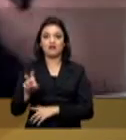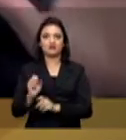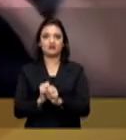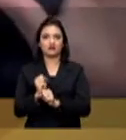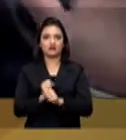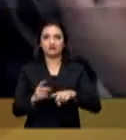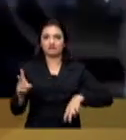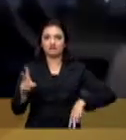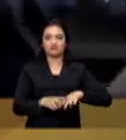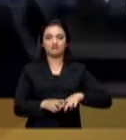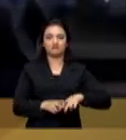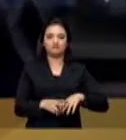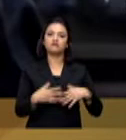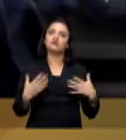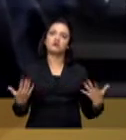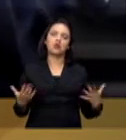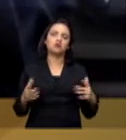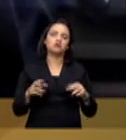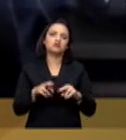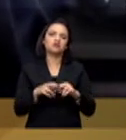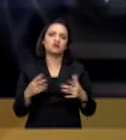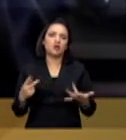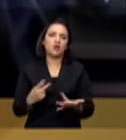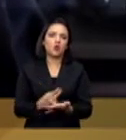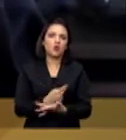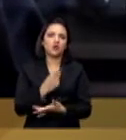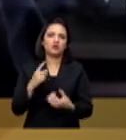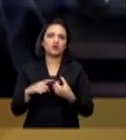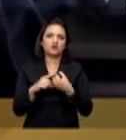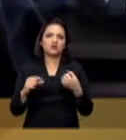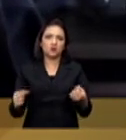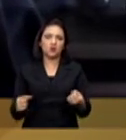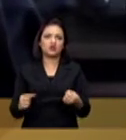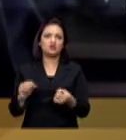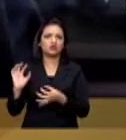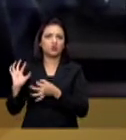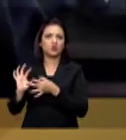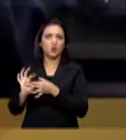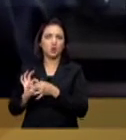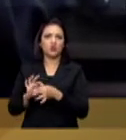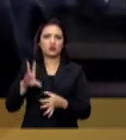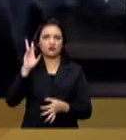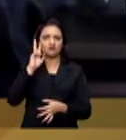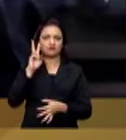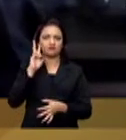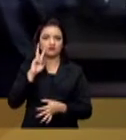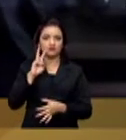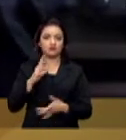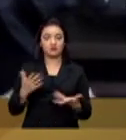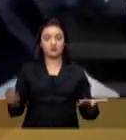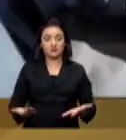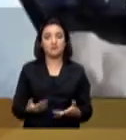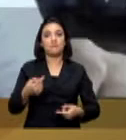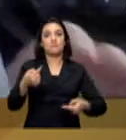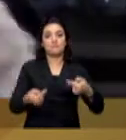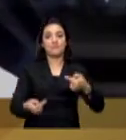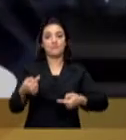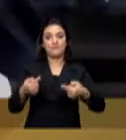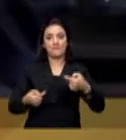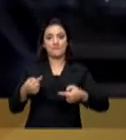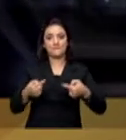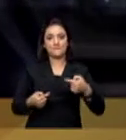reclusão. Esse foi o contexto em que surgiu esse dispositivo que nesse momento está sendo